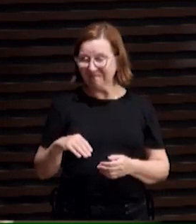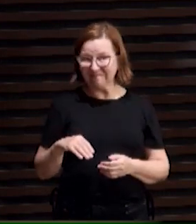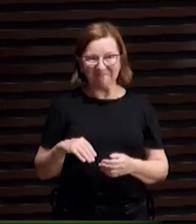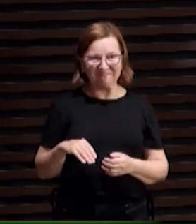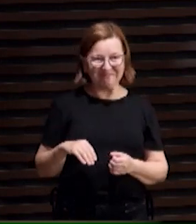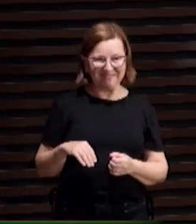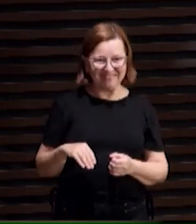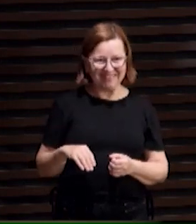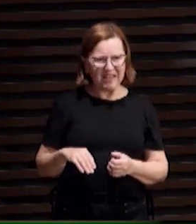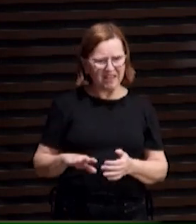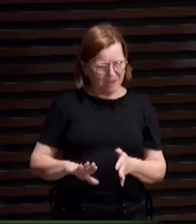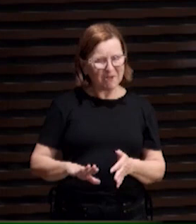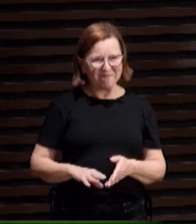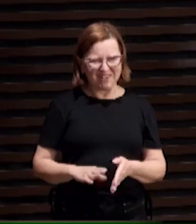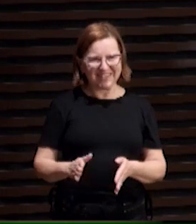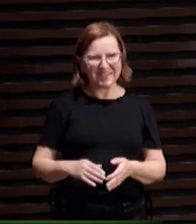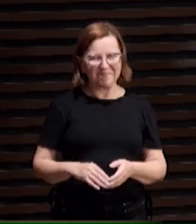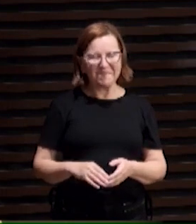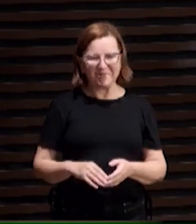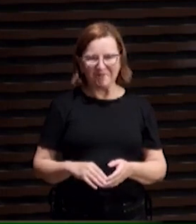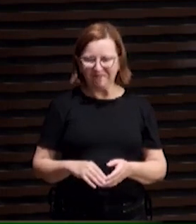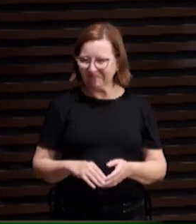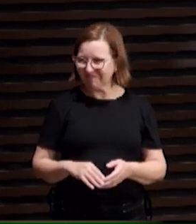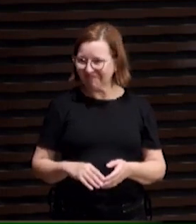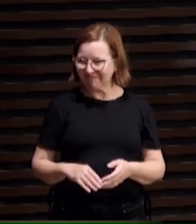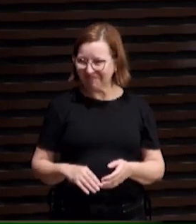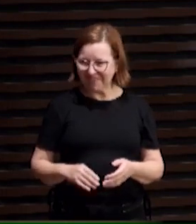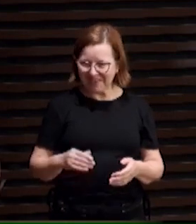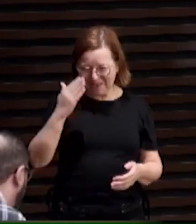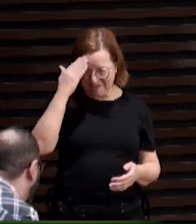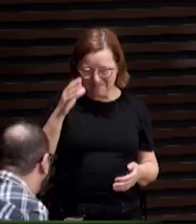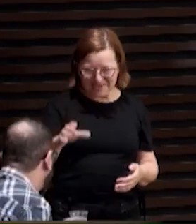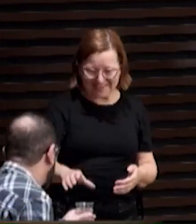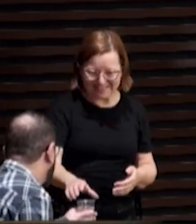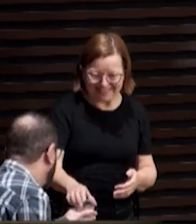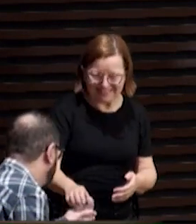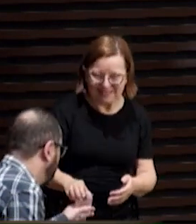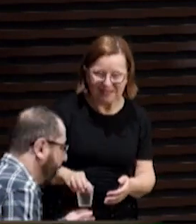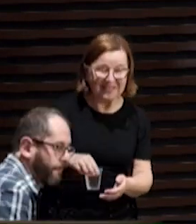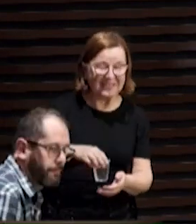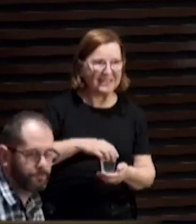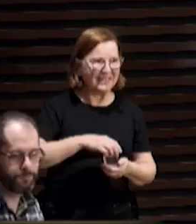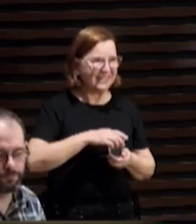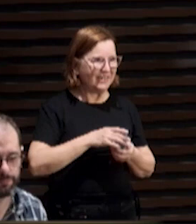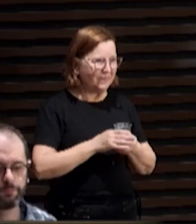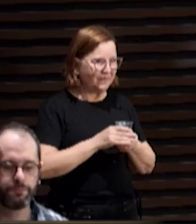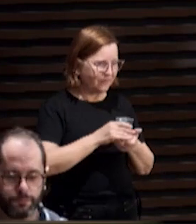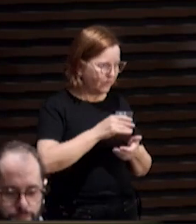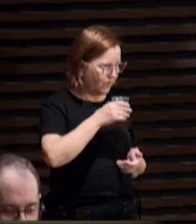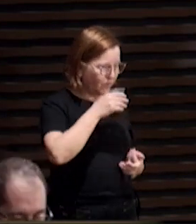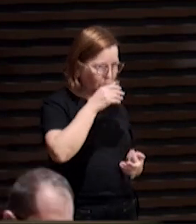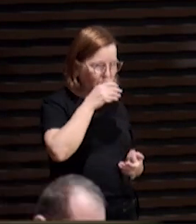talite de mestre. Ele era um homem simples, um homem que precisou de